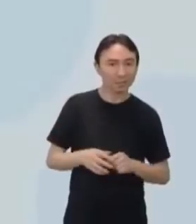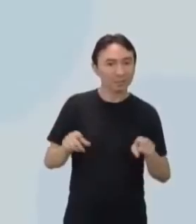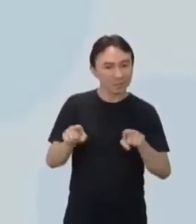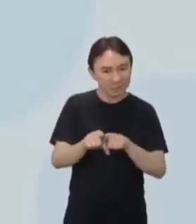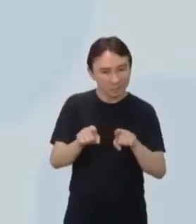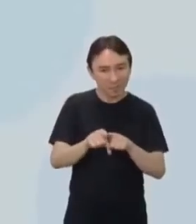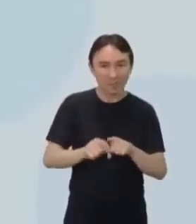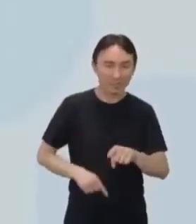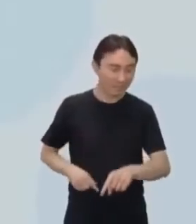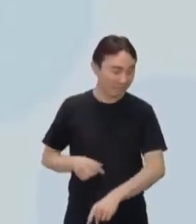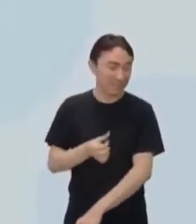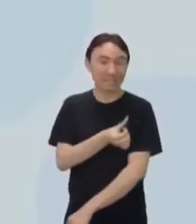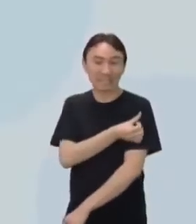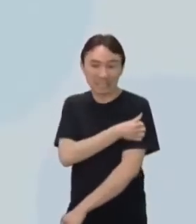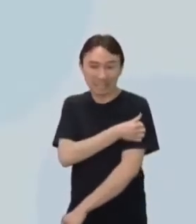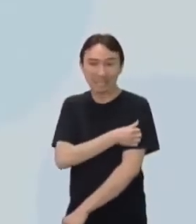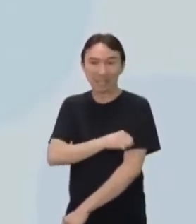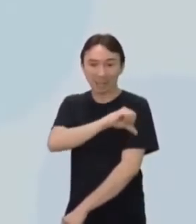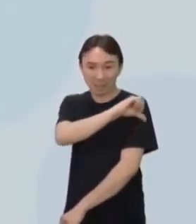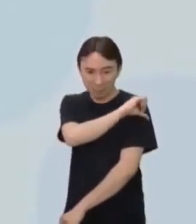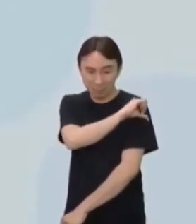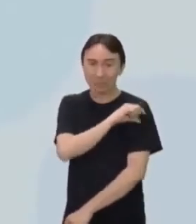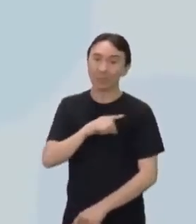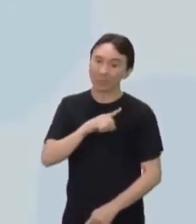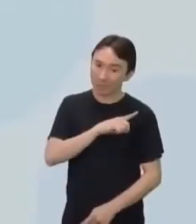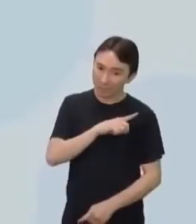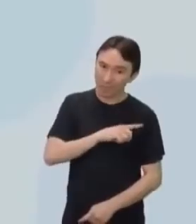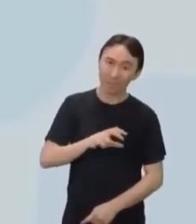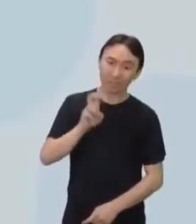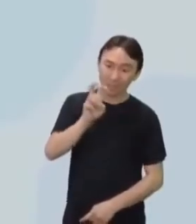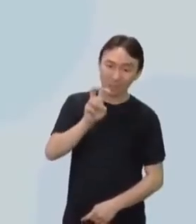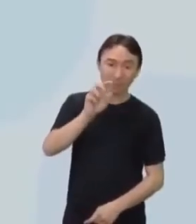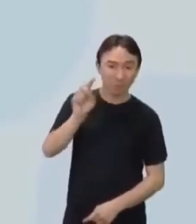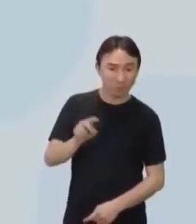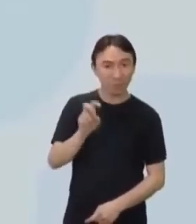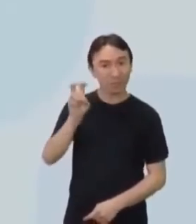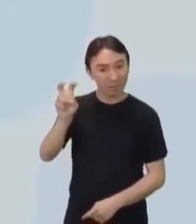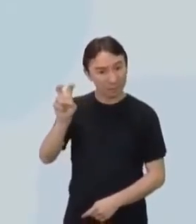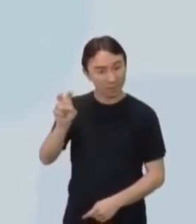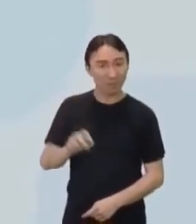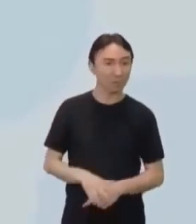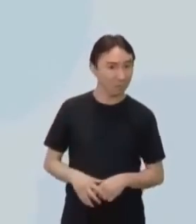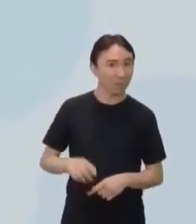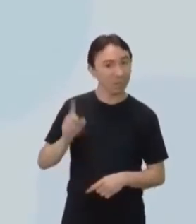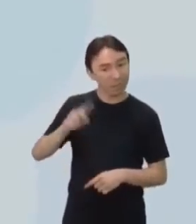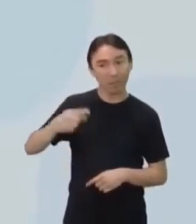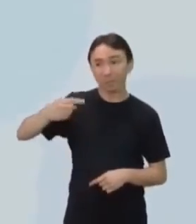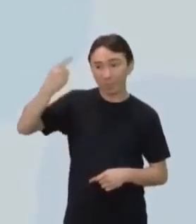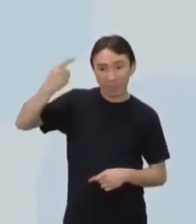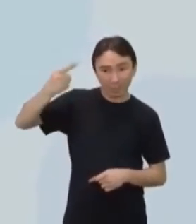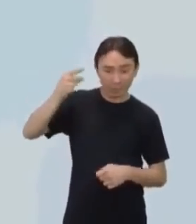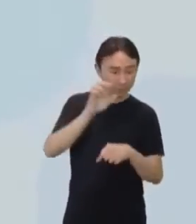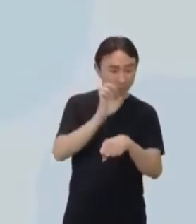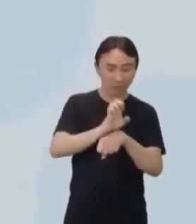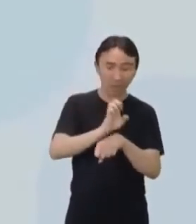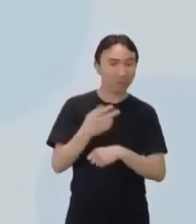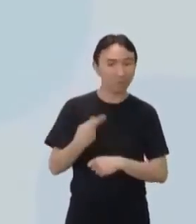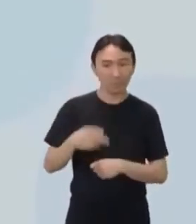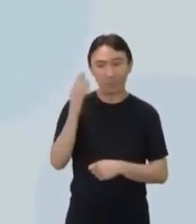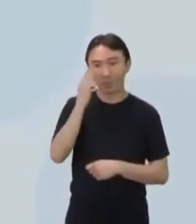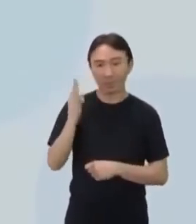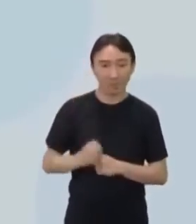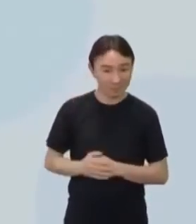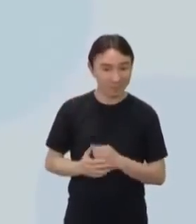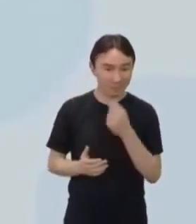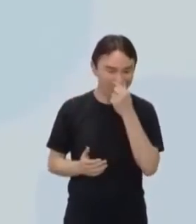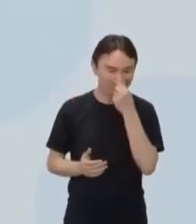finais também nós alcançamos um bom lugar, né, um primeiro lugar em relação à federação, tá? E o